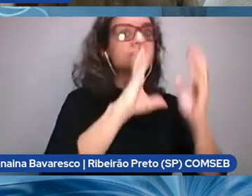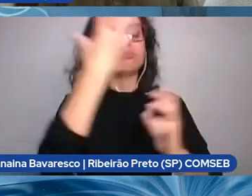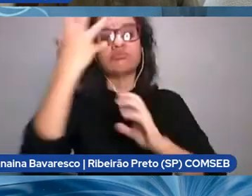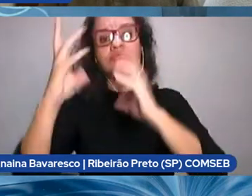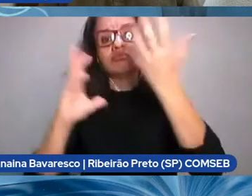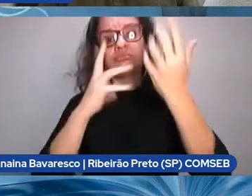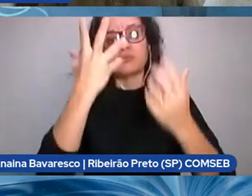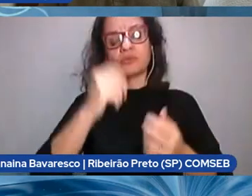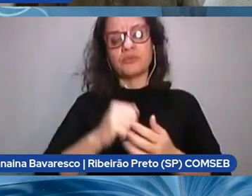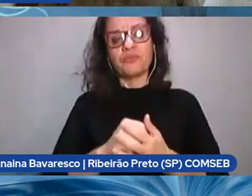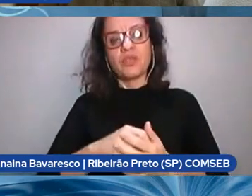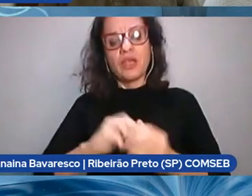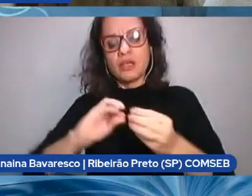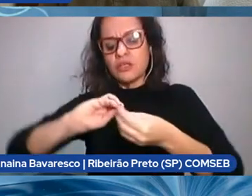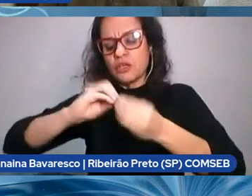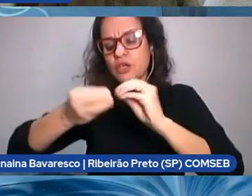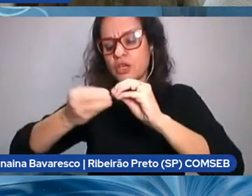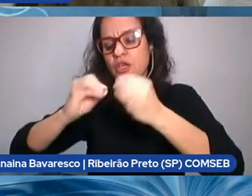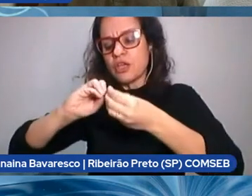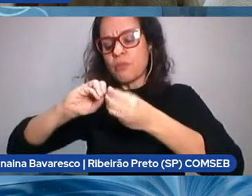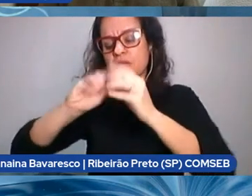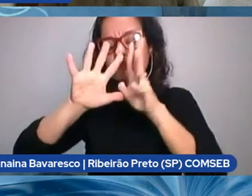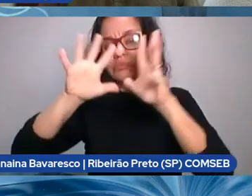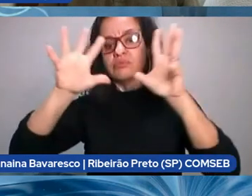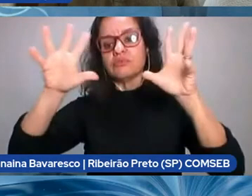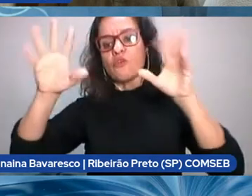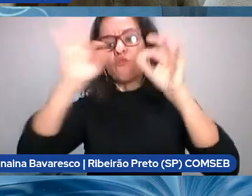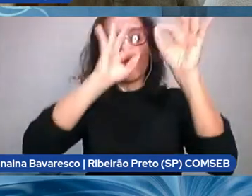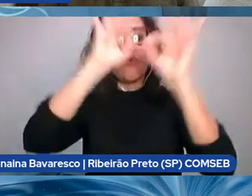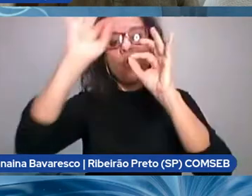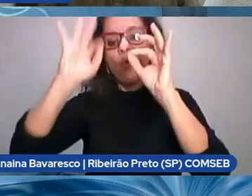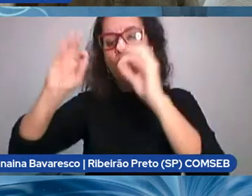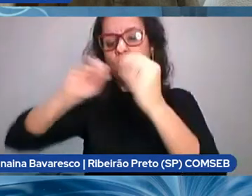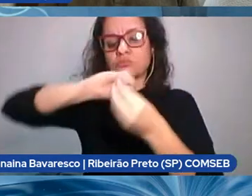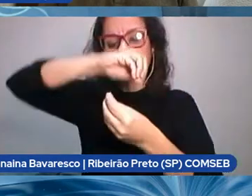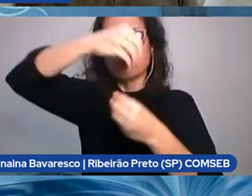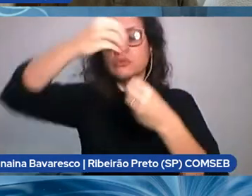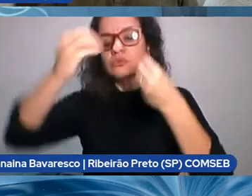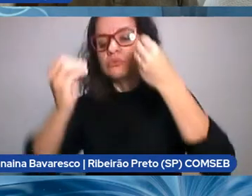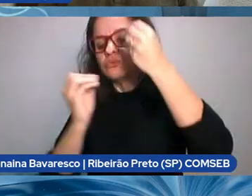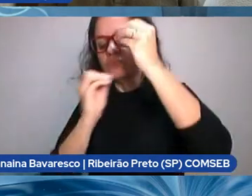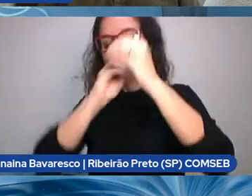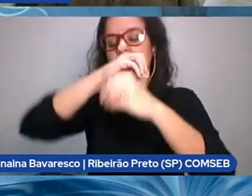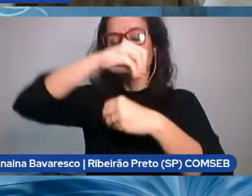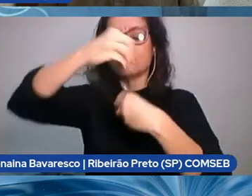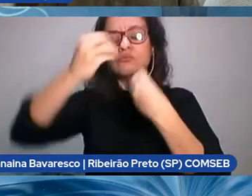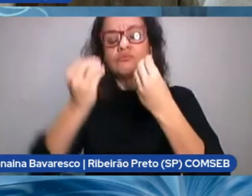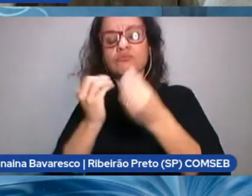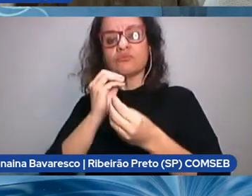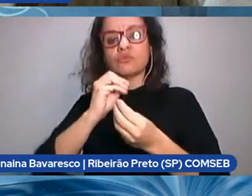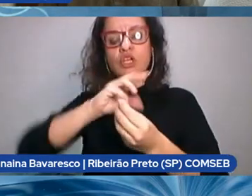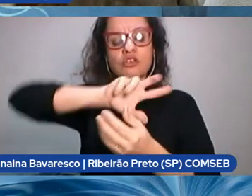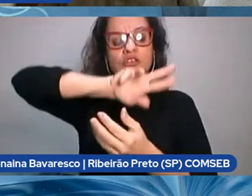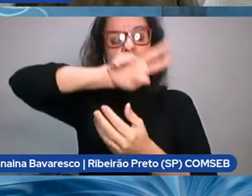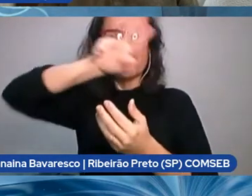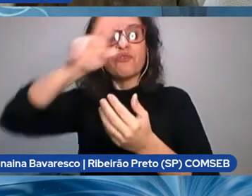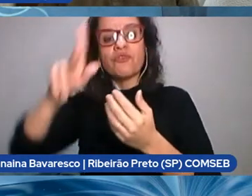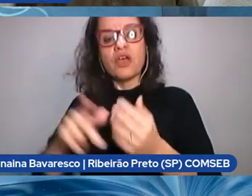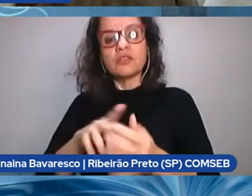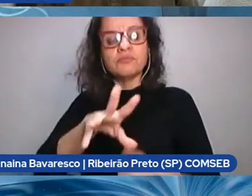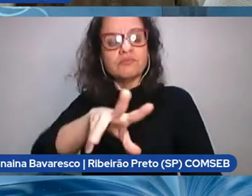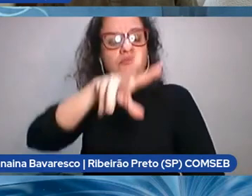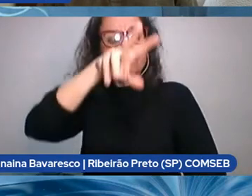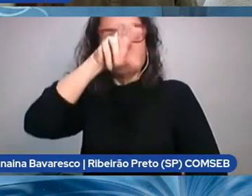e a matéria foi se organizando e dando origem às diversas expressões que nós conhecemos, do